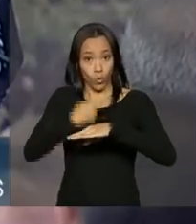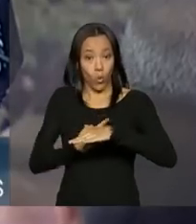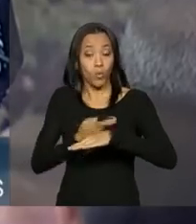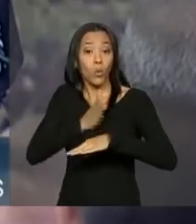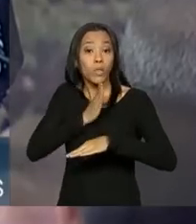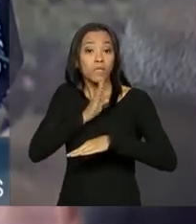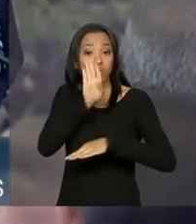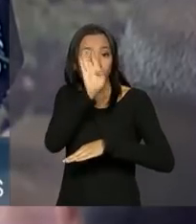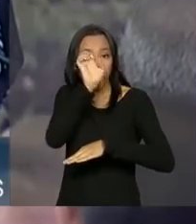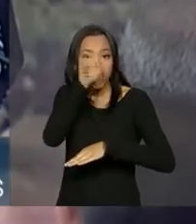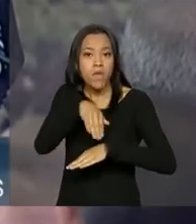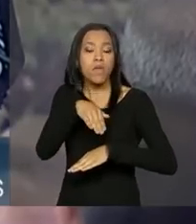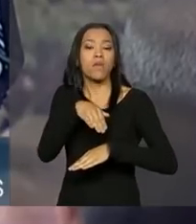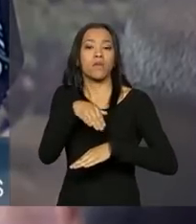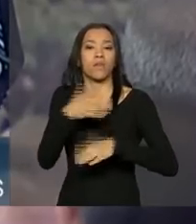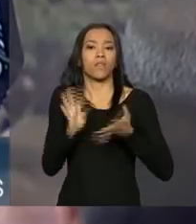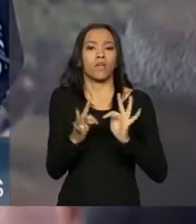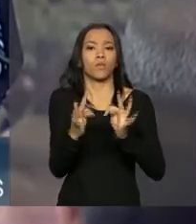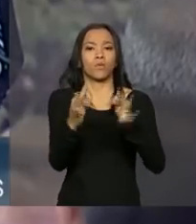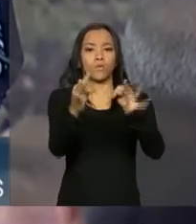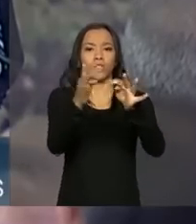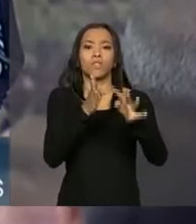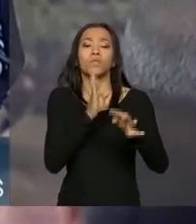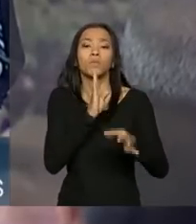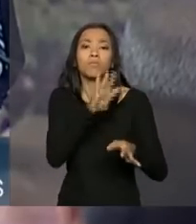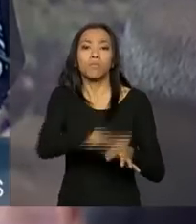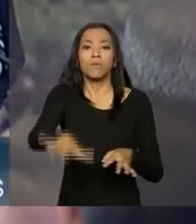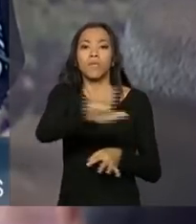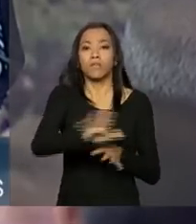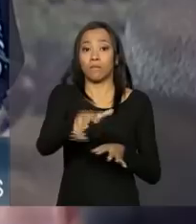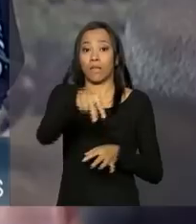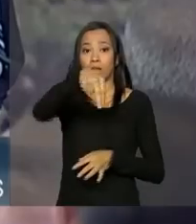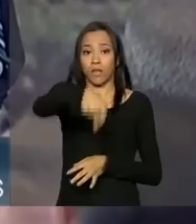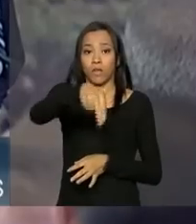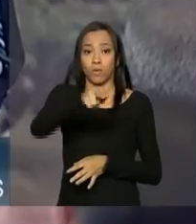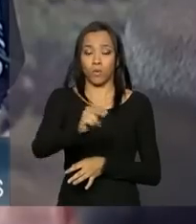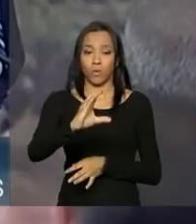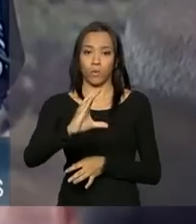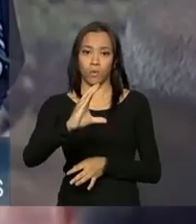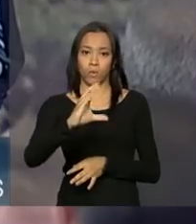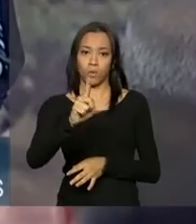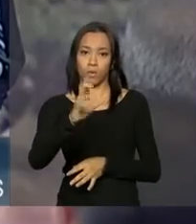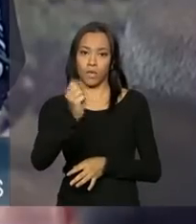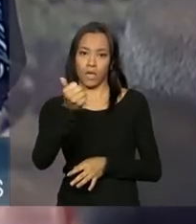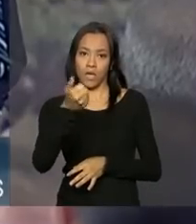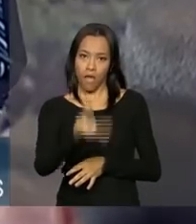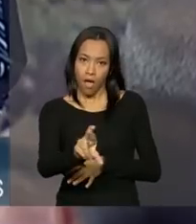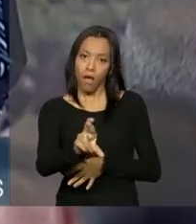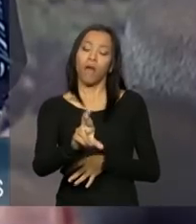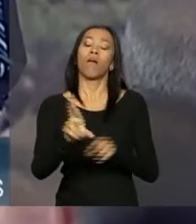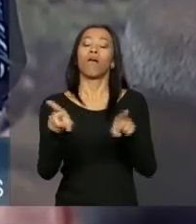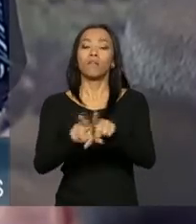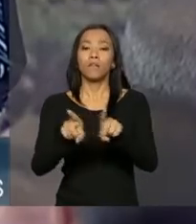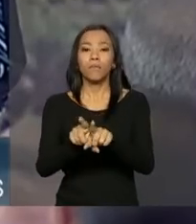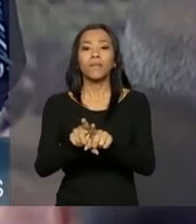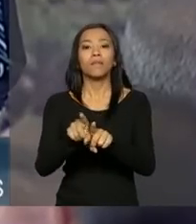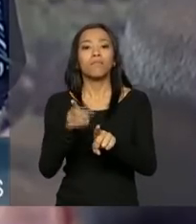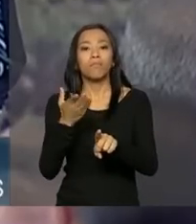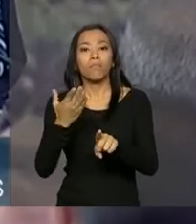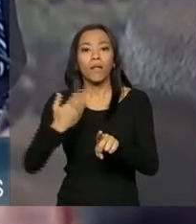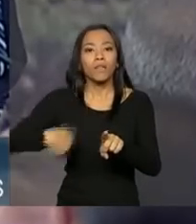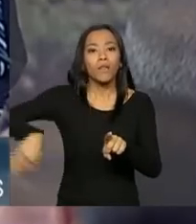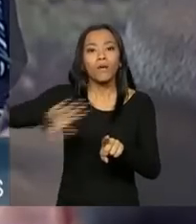da tecnologia nuclear e dotado dos meios apropriados para a dissuasão em nossas